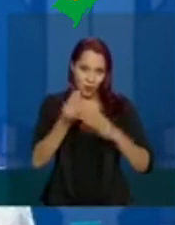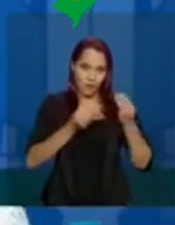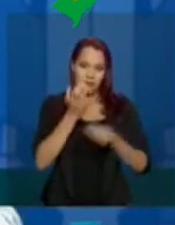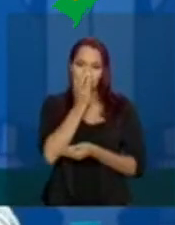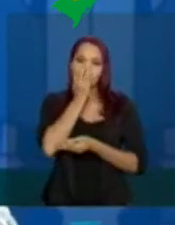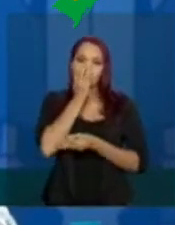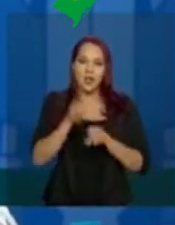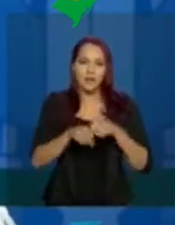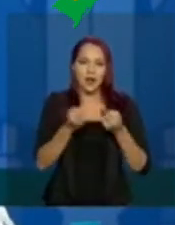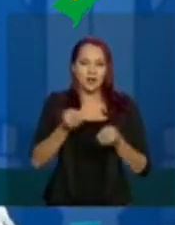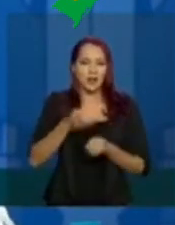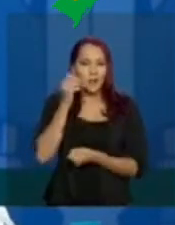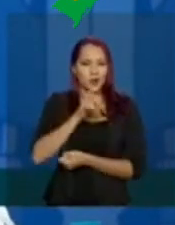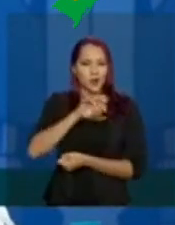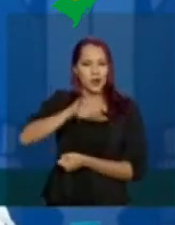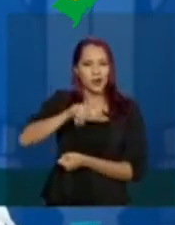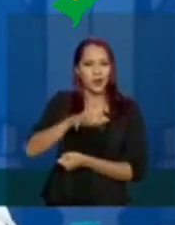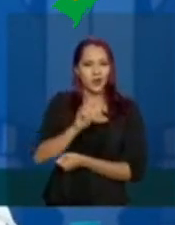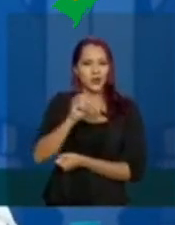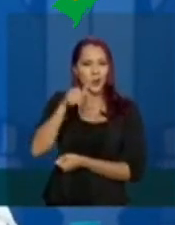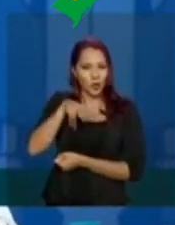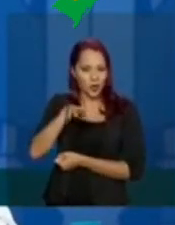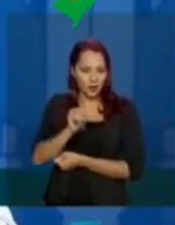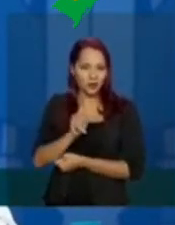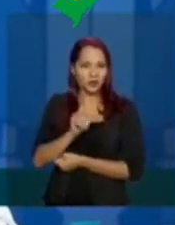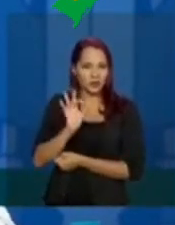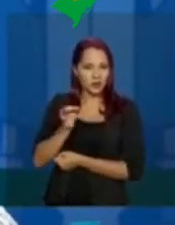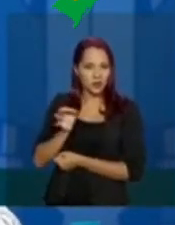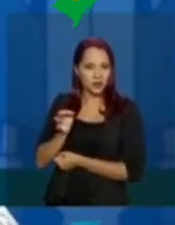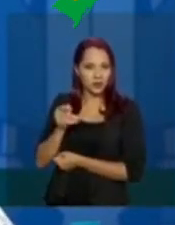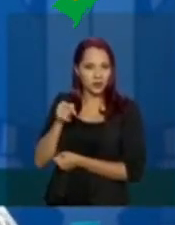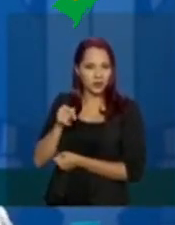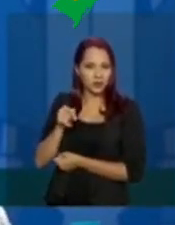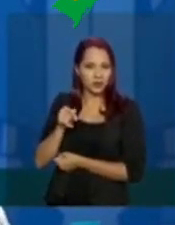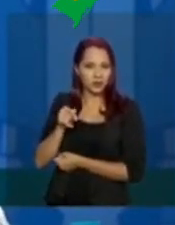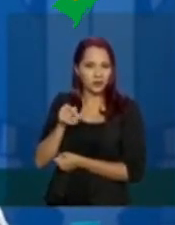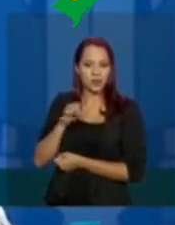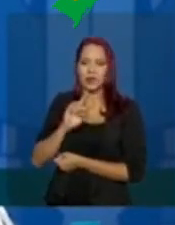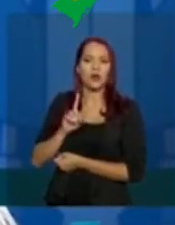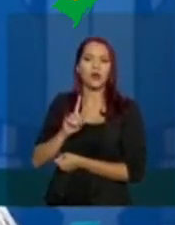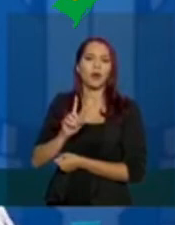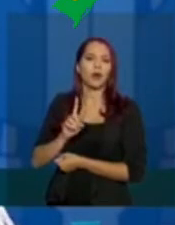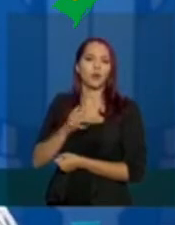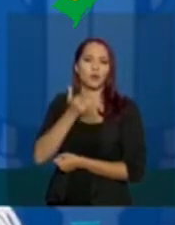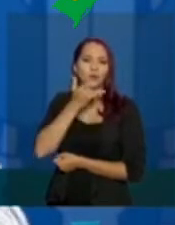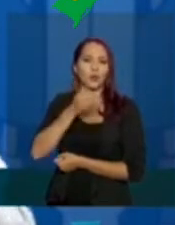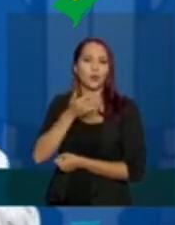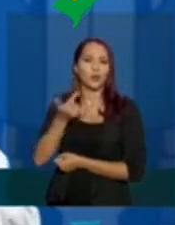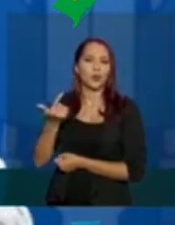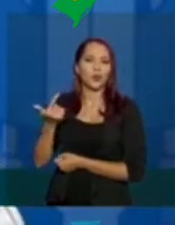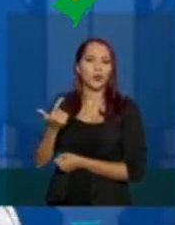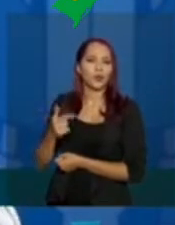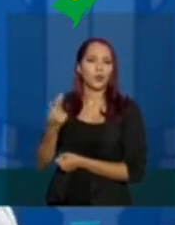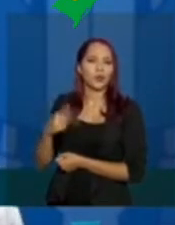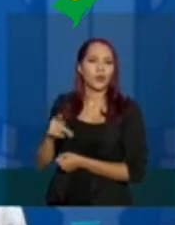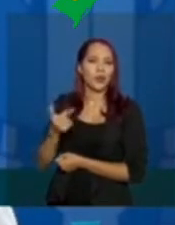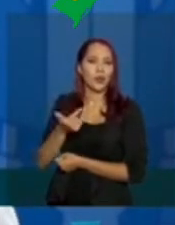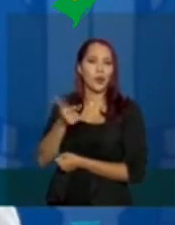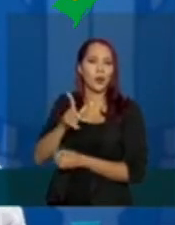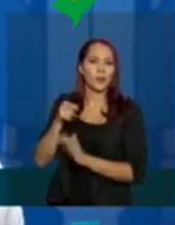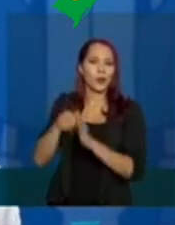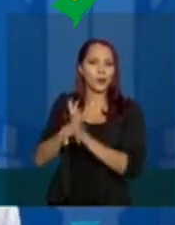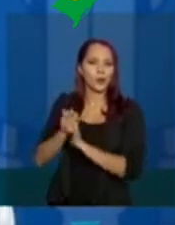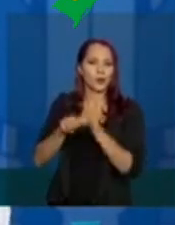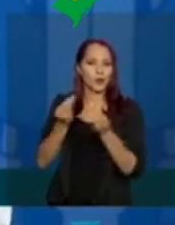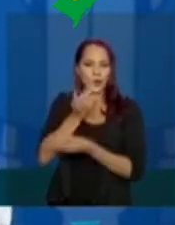quebrados, que é da Joana Oliveira, do El País, não é isso? Não, o dela é sobre a Universidade Federal da Paraíba, com um